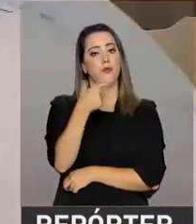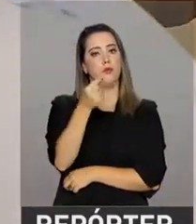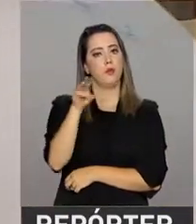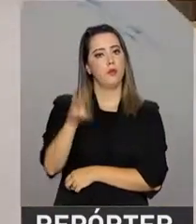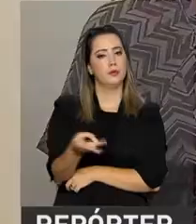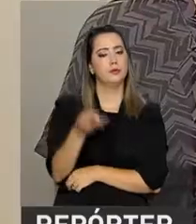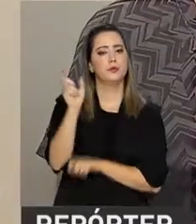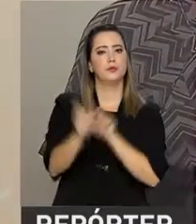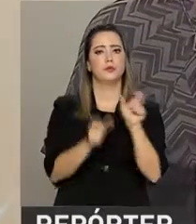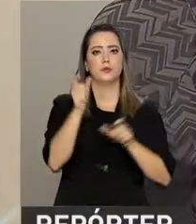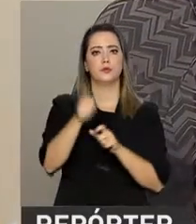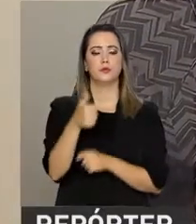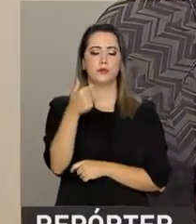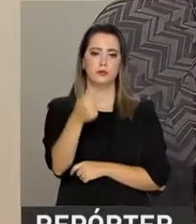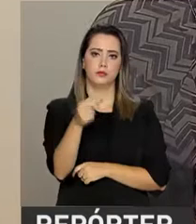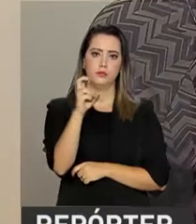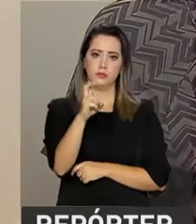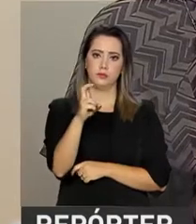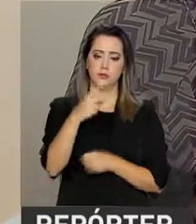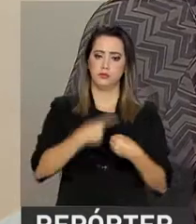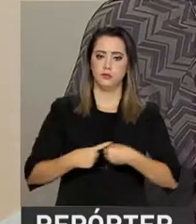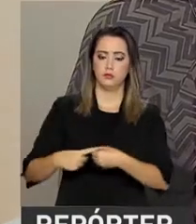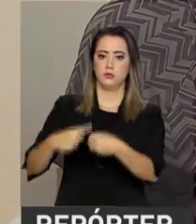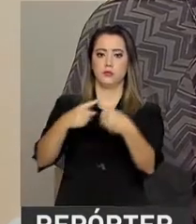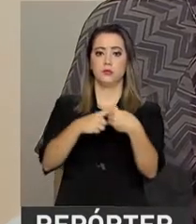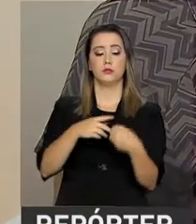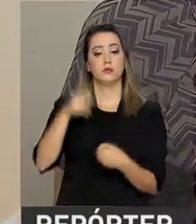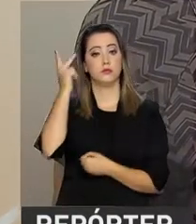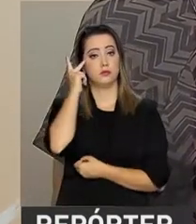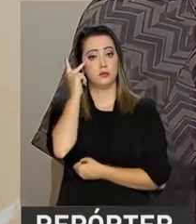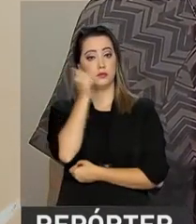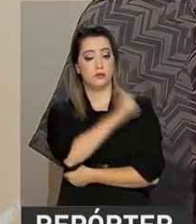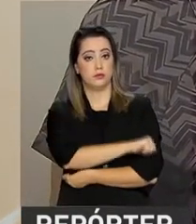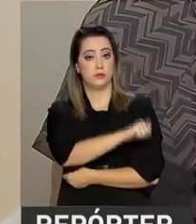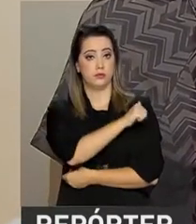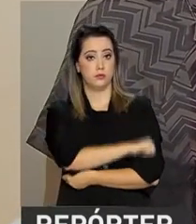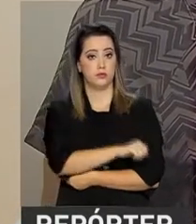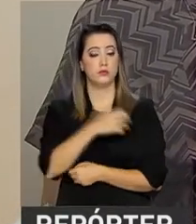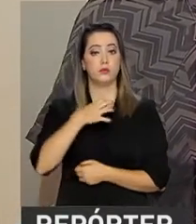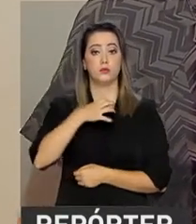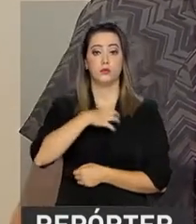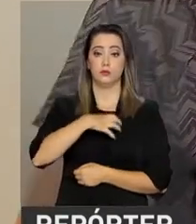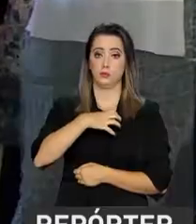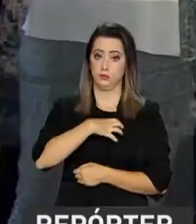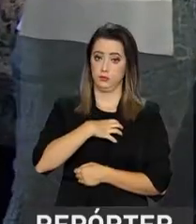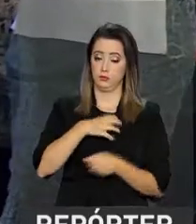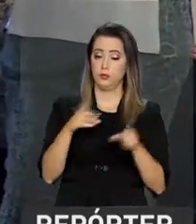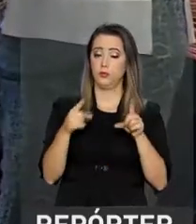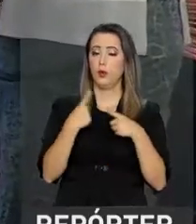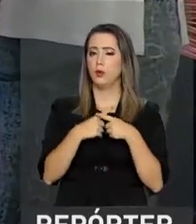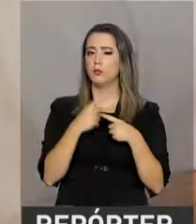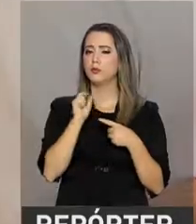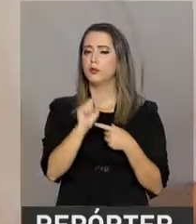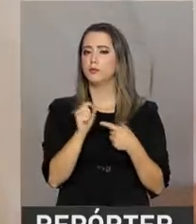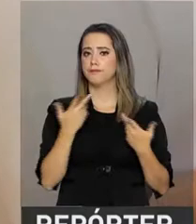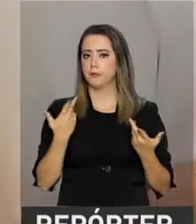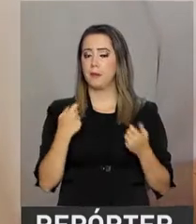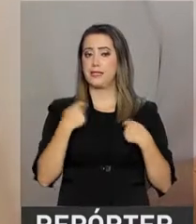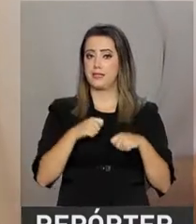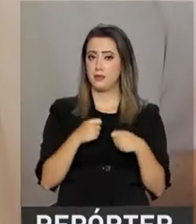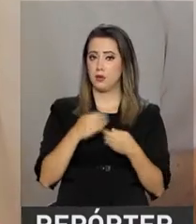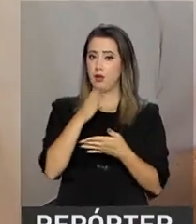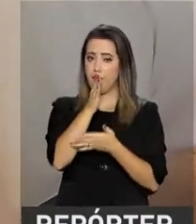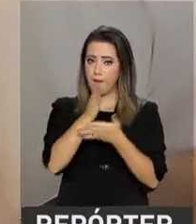de 75 municípios dos estados de São Paulo, Rio de Janeiro e Bahia. Para isso, o governo vai fracionar